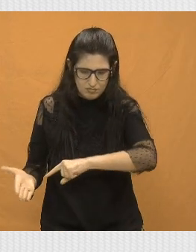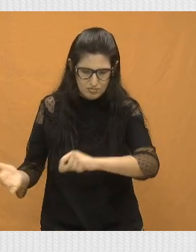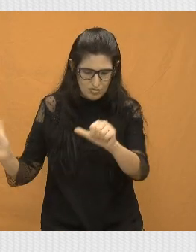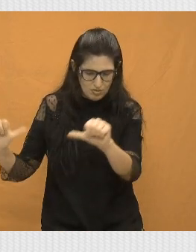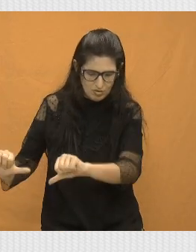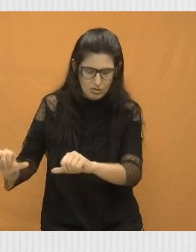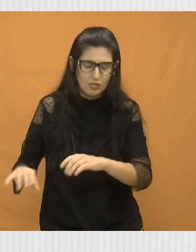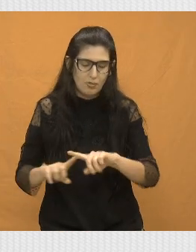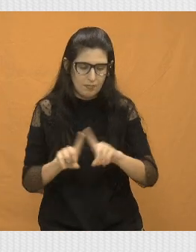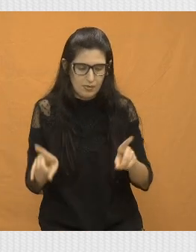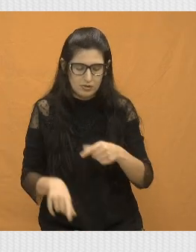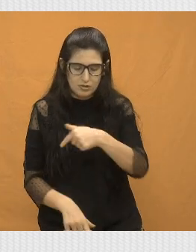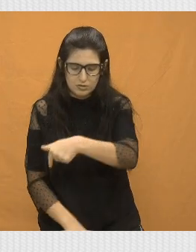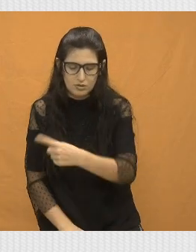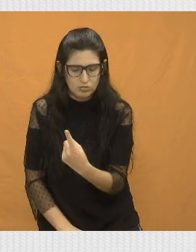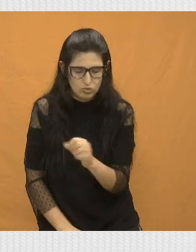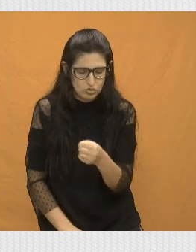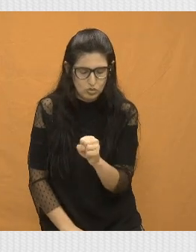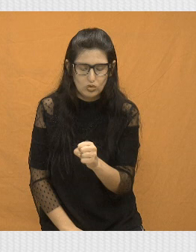de